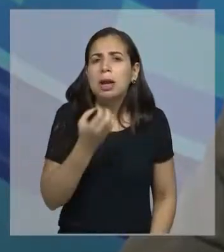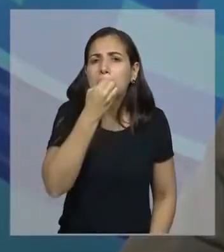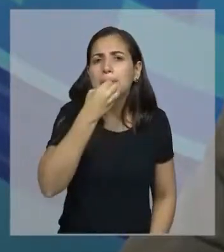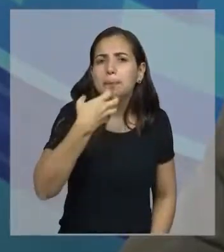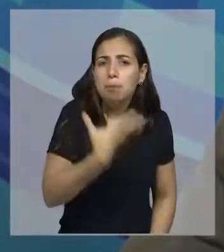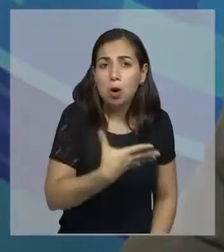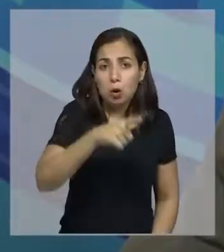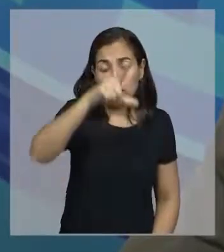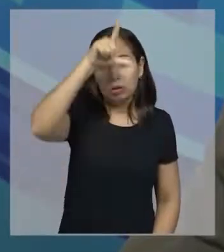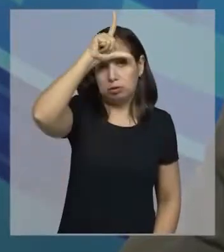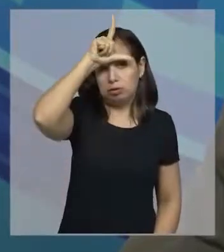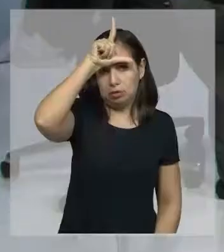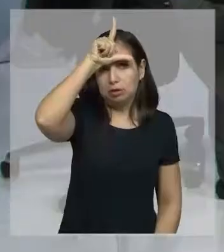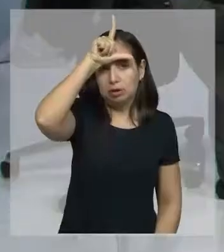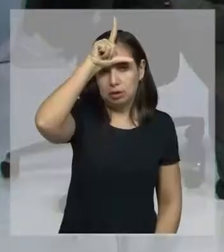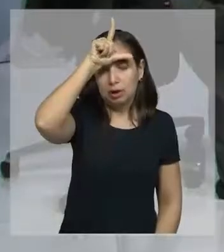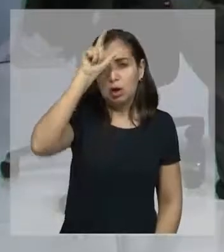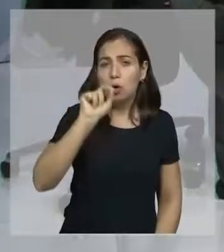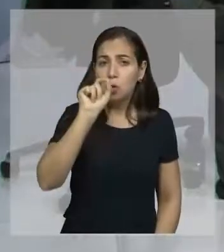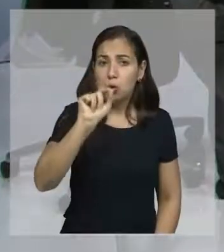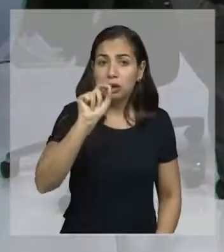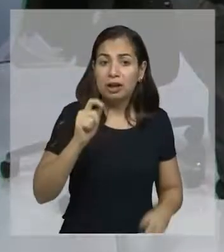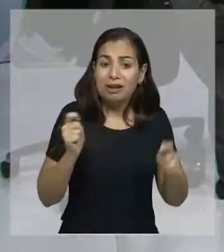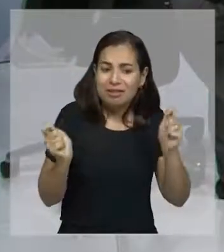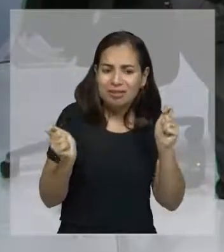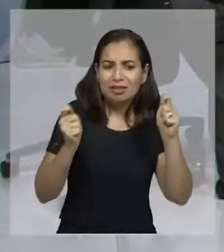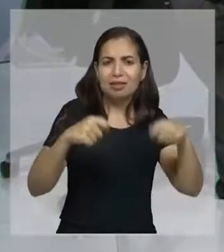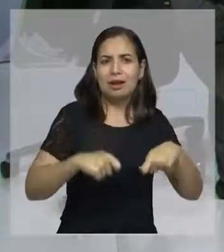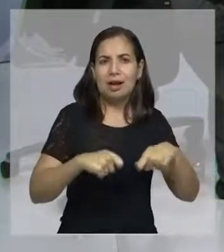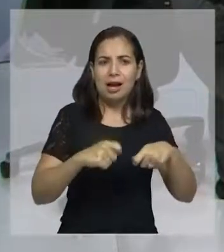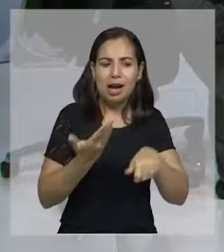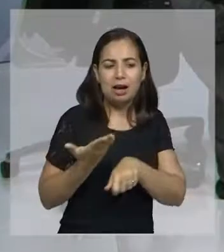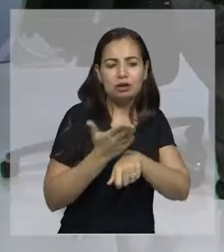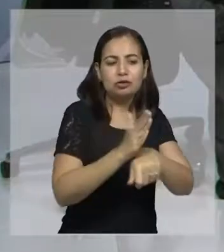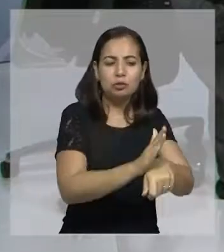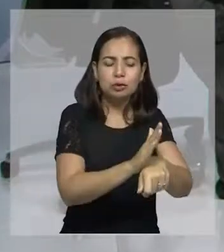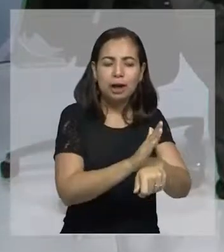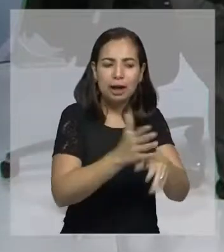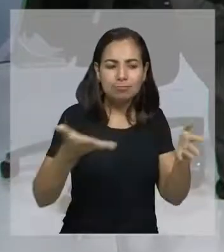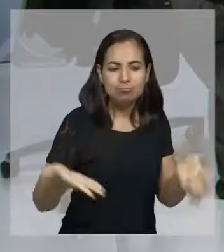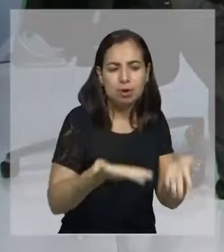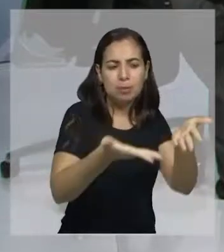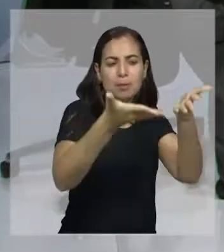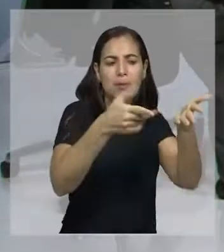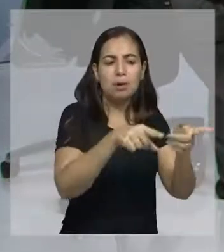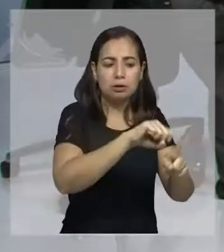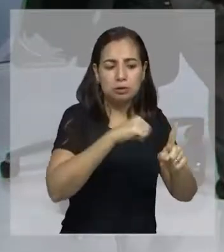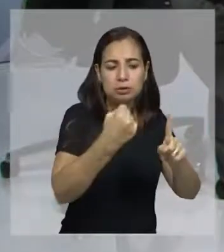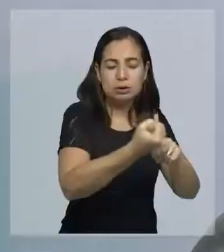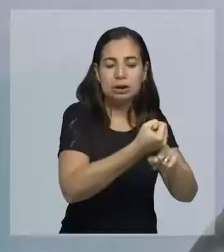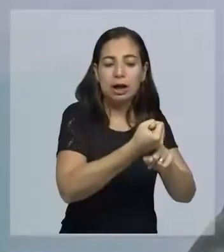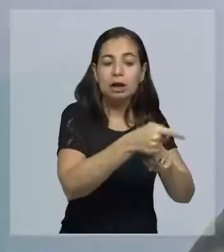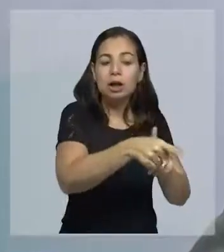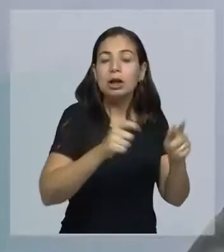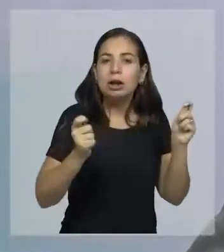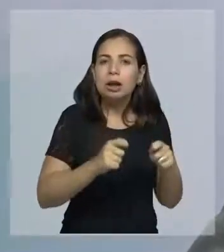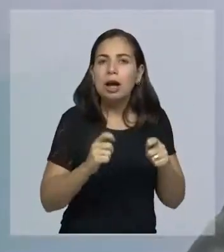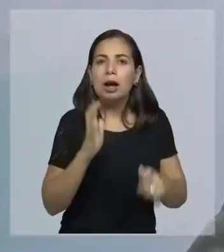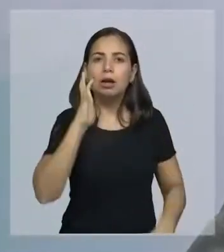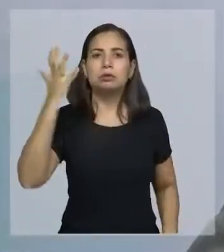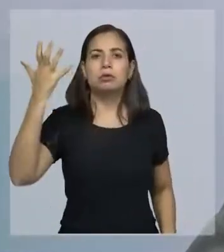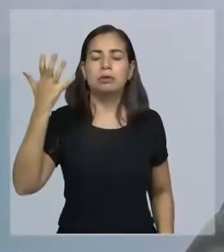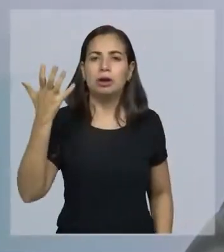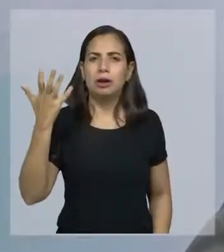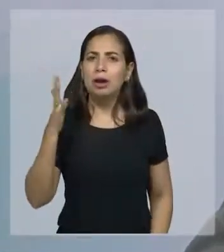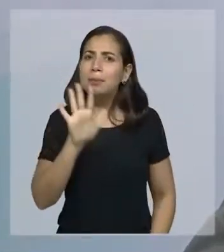à disposição para que esse povo se manifeste e acesse. Não é o caso. O cenário que está posto